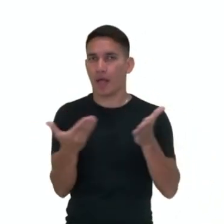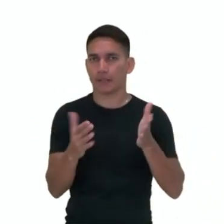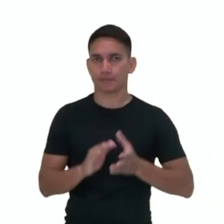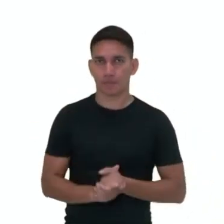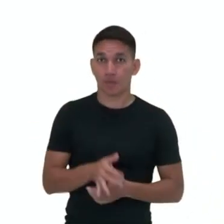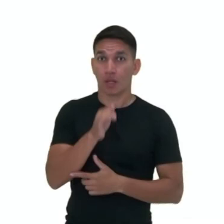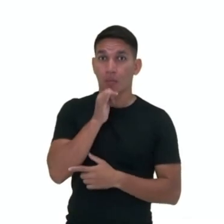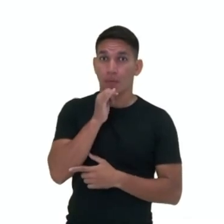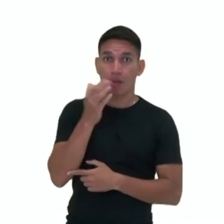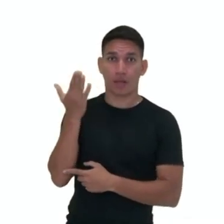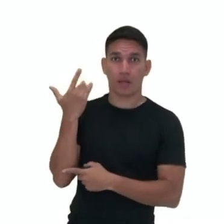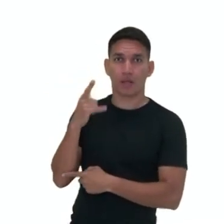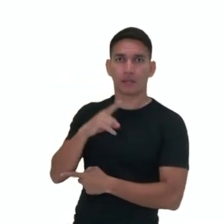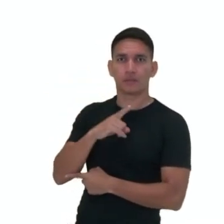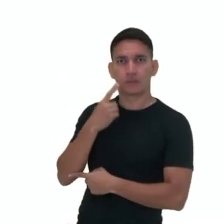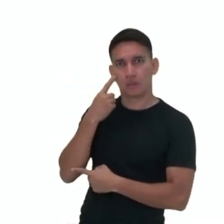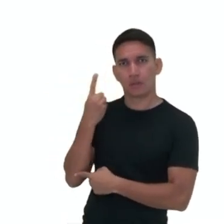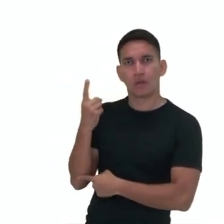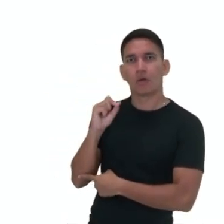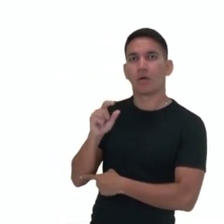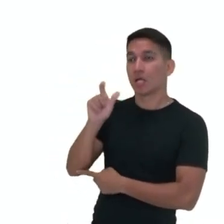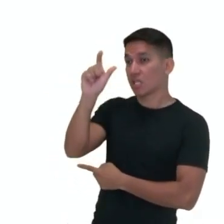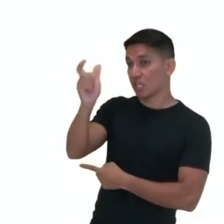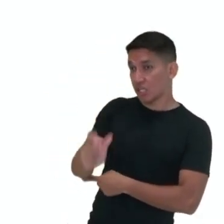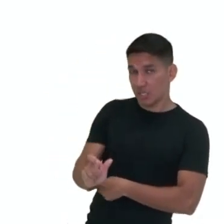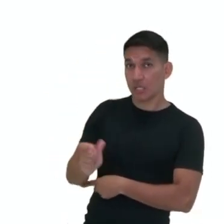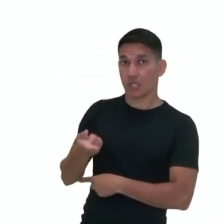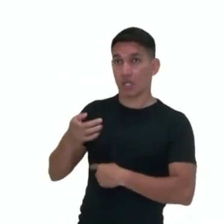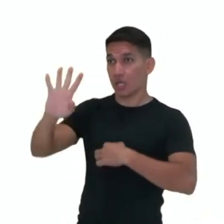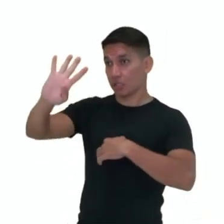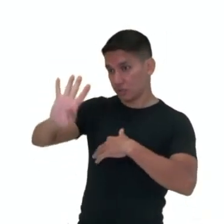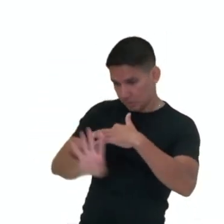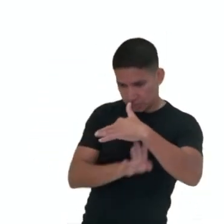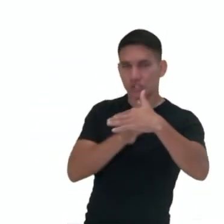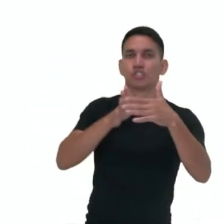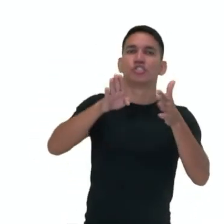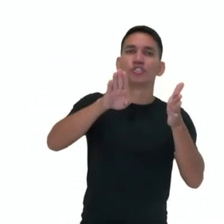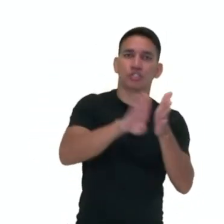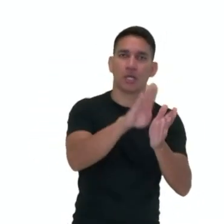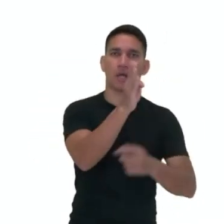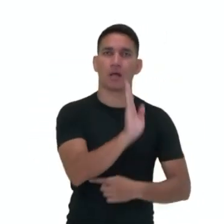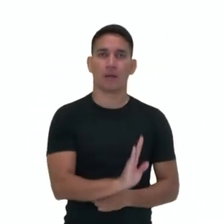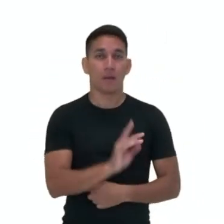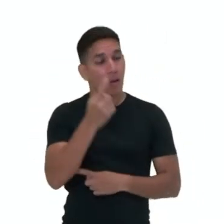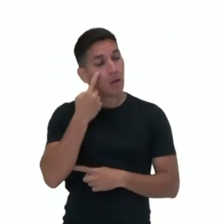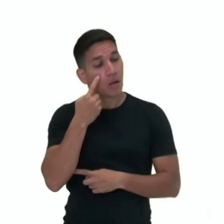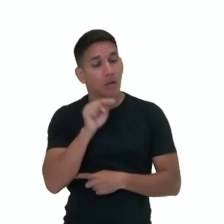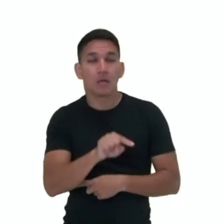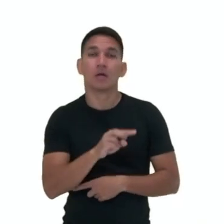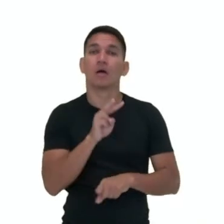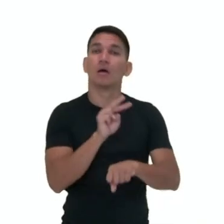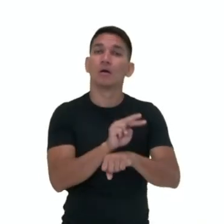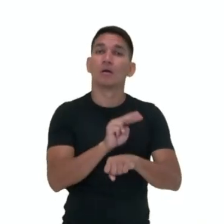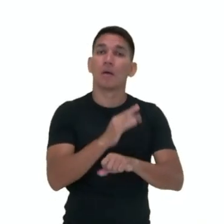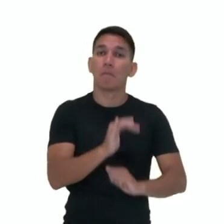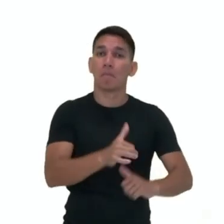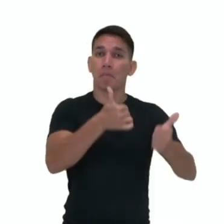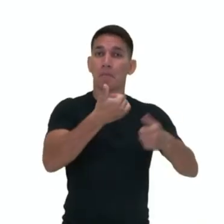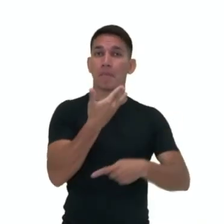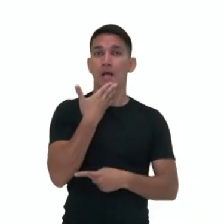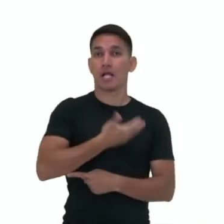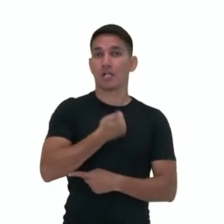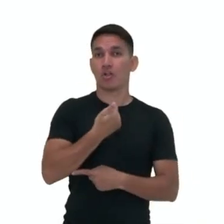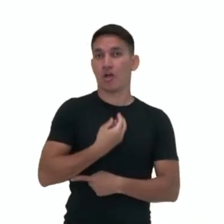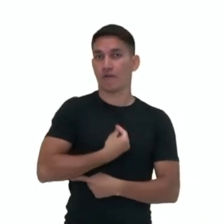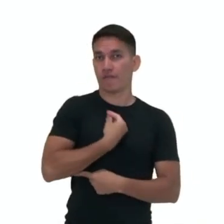por exemplo, antes, né? Vamos pegar um exemplo aqui, ó. Italianos que emigraram da Itália e vieram para o Brasil em busca de melhores condições de vida. Ou pessoas saem